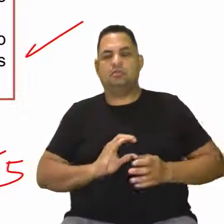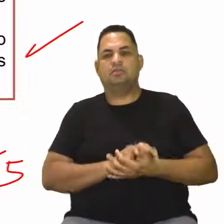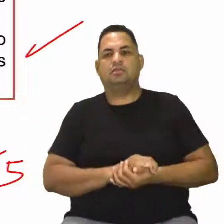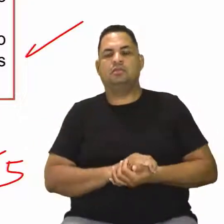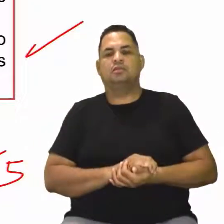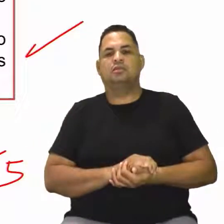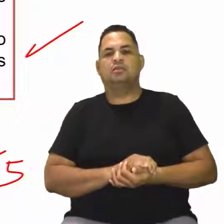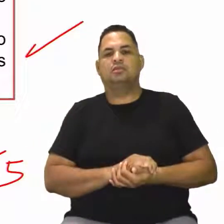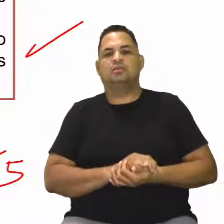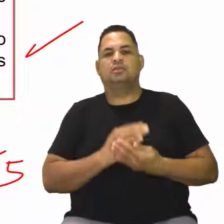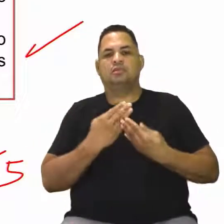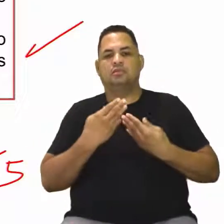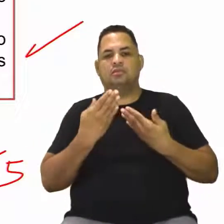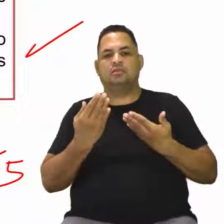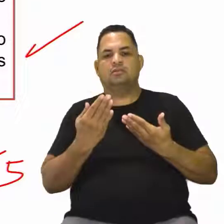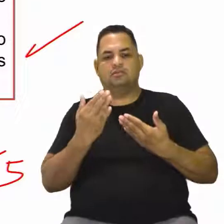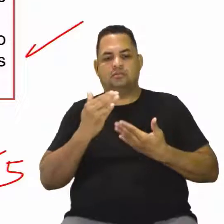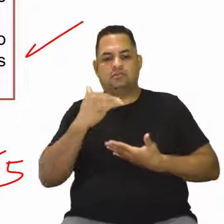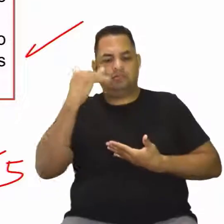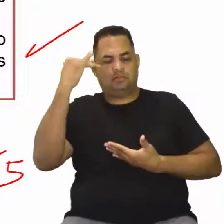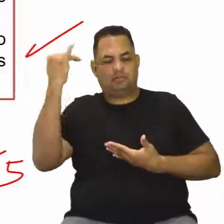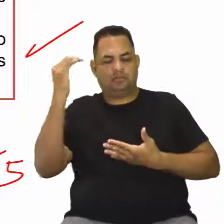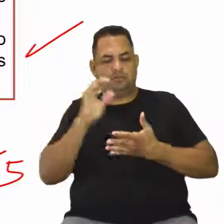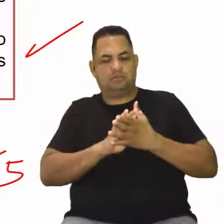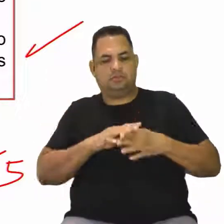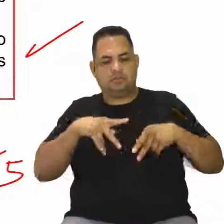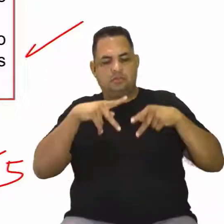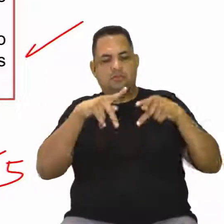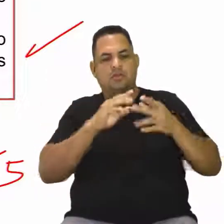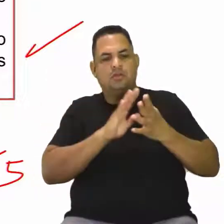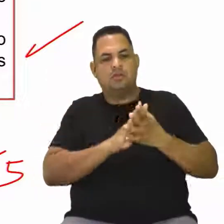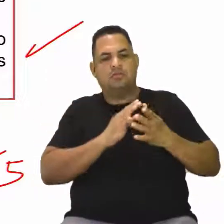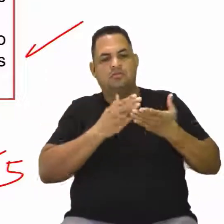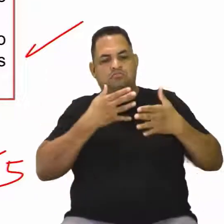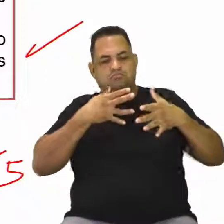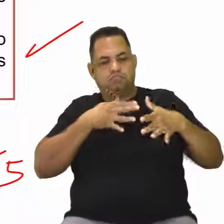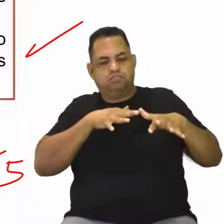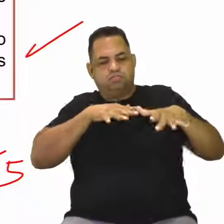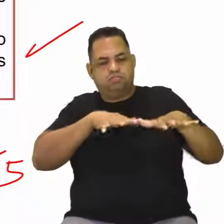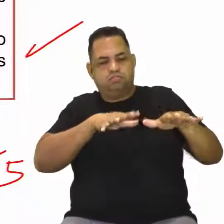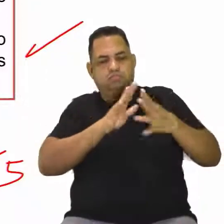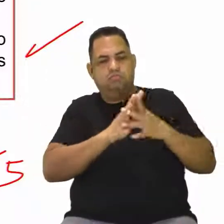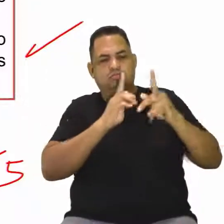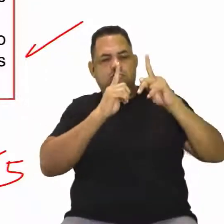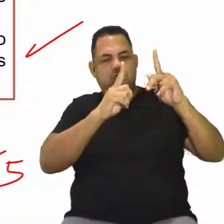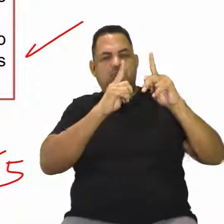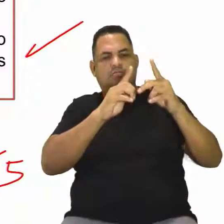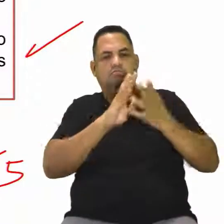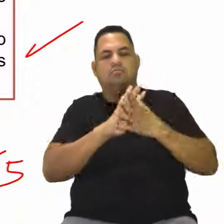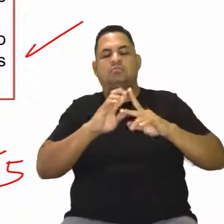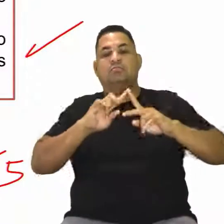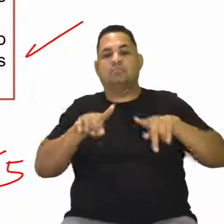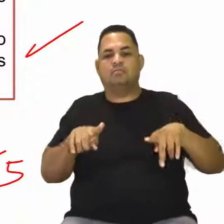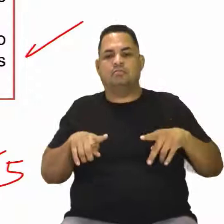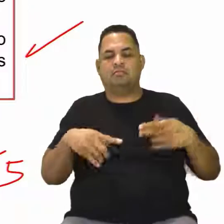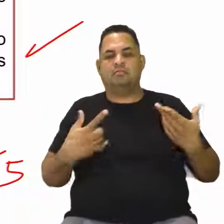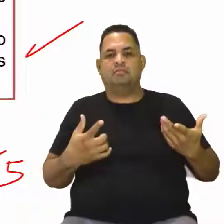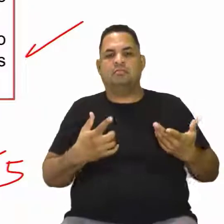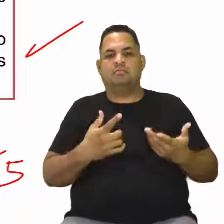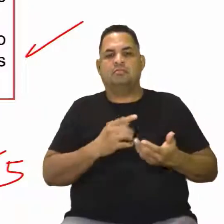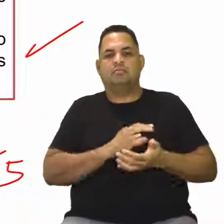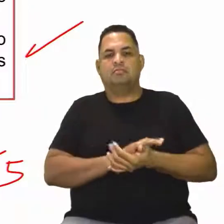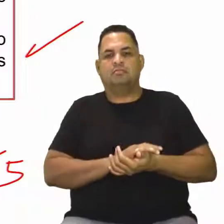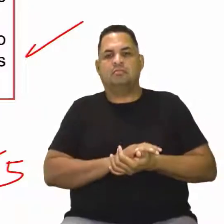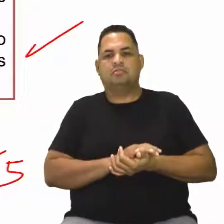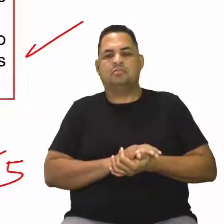Em homenagem ao povo que foram para as ruas protestarem e etc. Só que ela ganhou esse